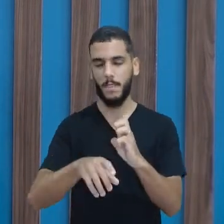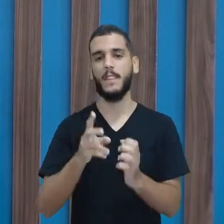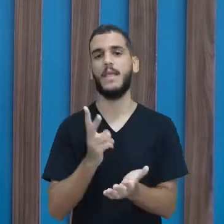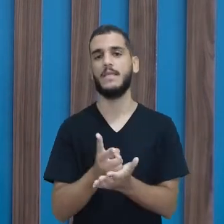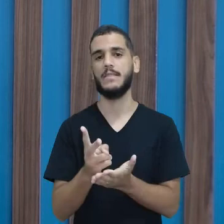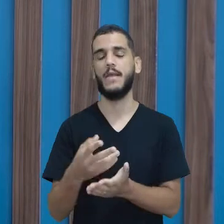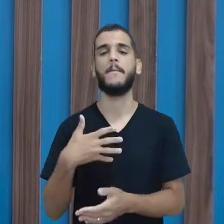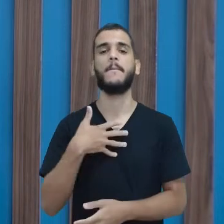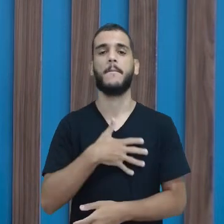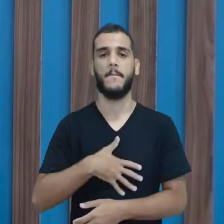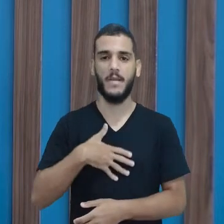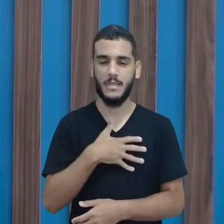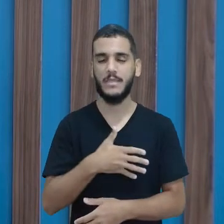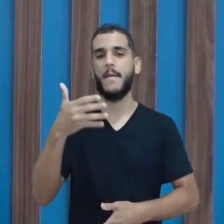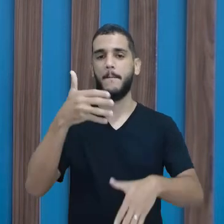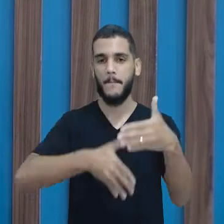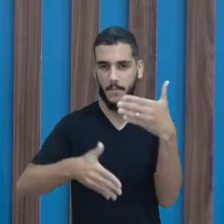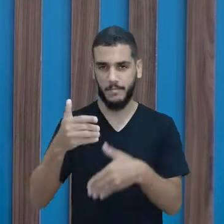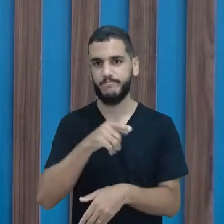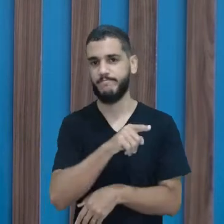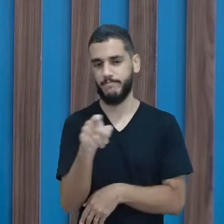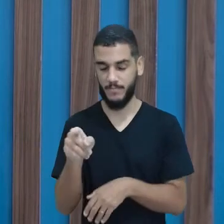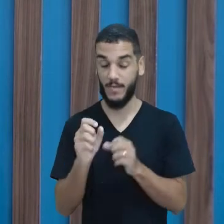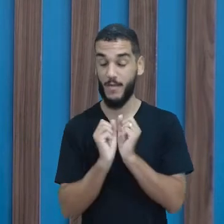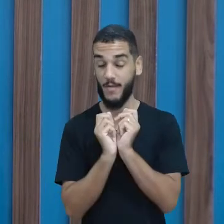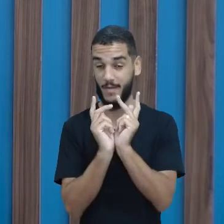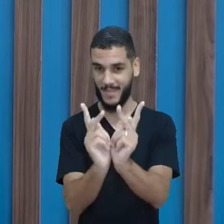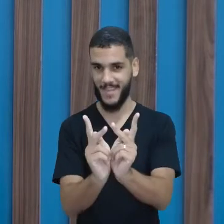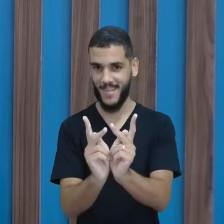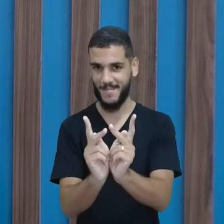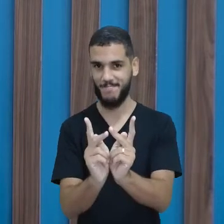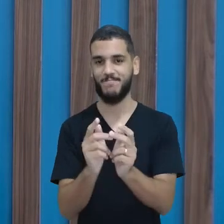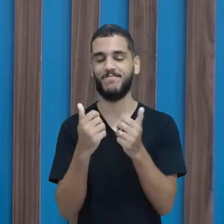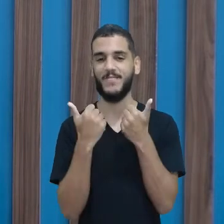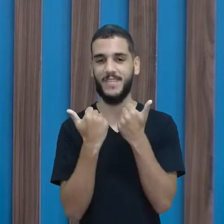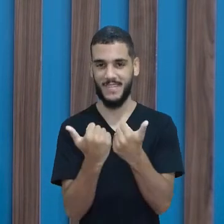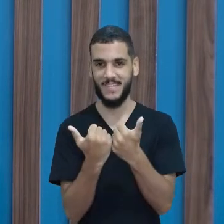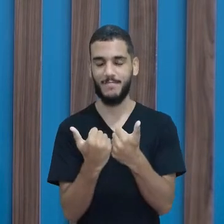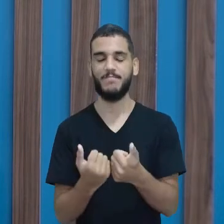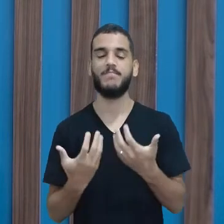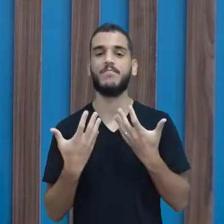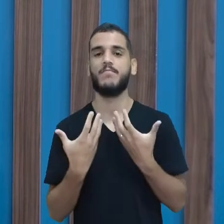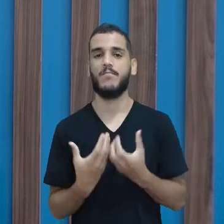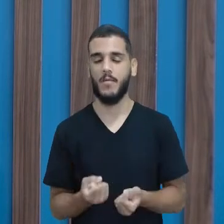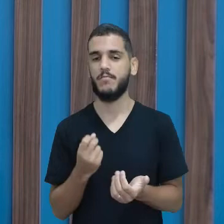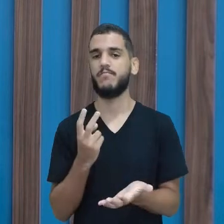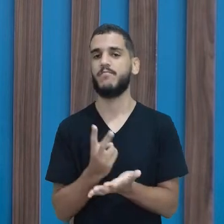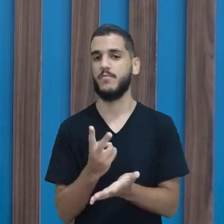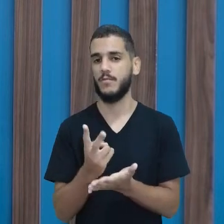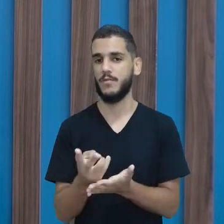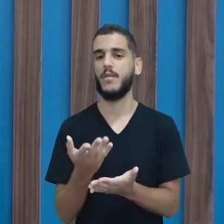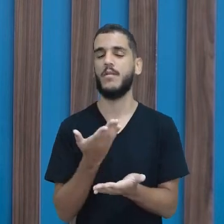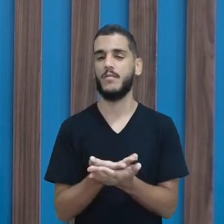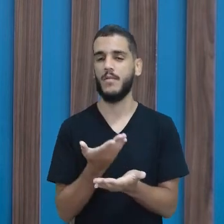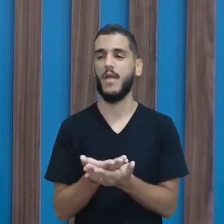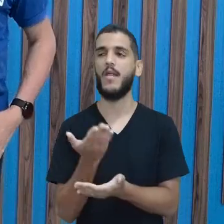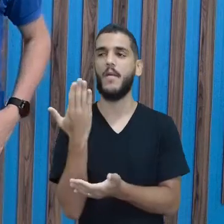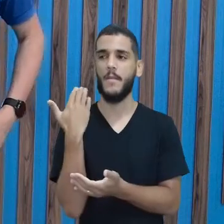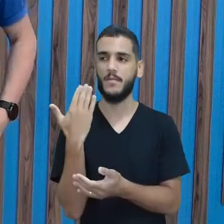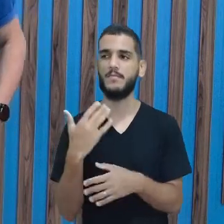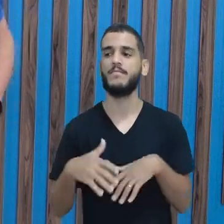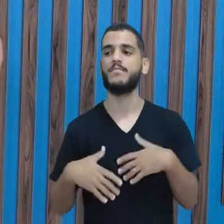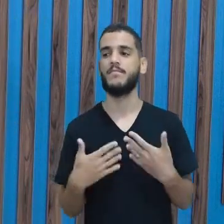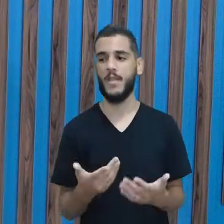estar recebendo aqui as interações de vocês. Beleza, pessoal? Vamos embora, que é a continuação da aula passada, professor, né?